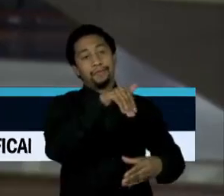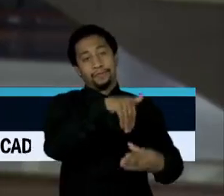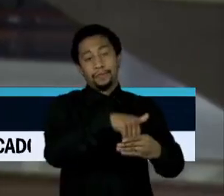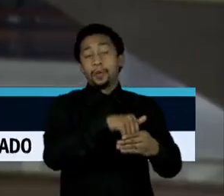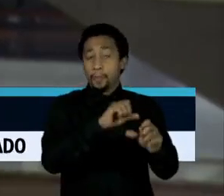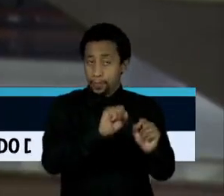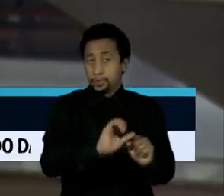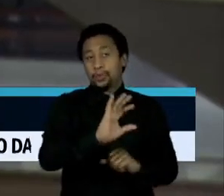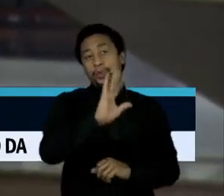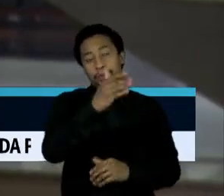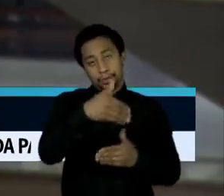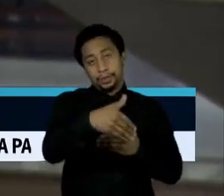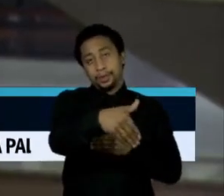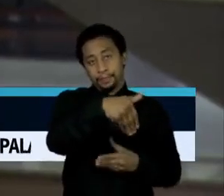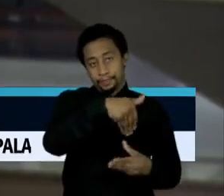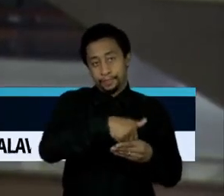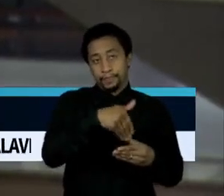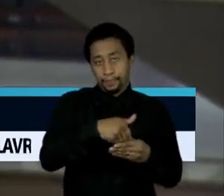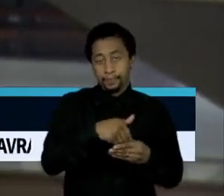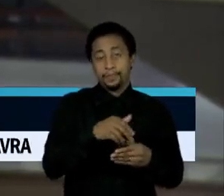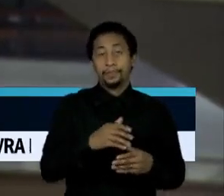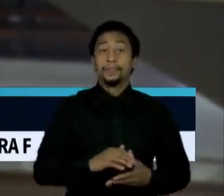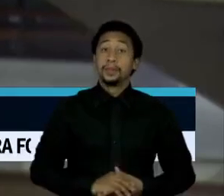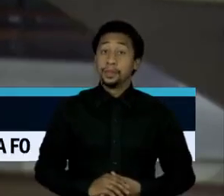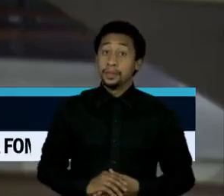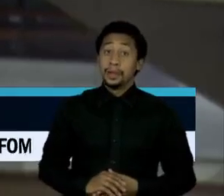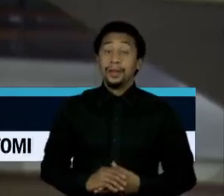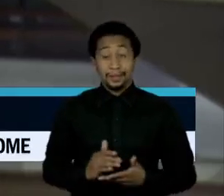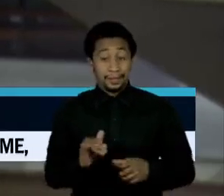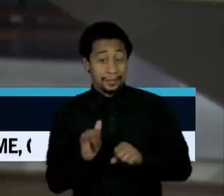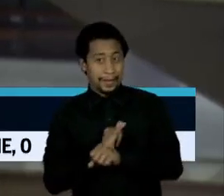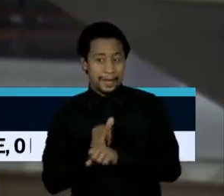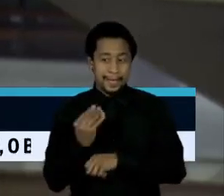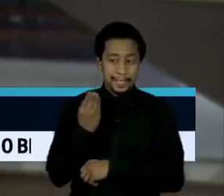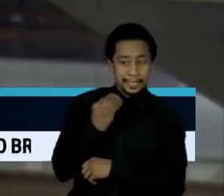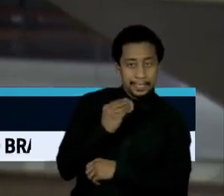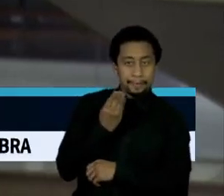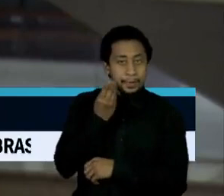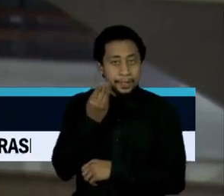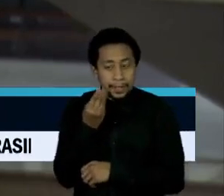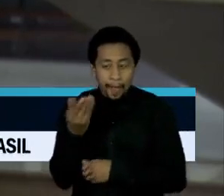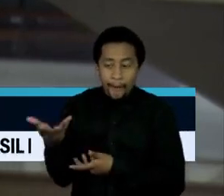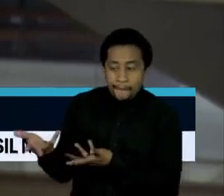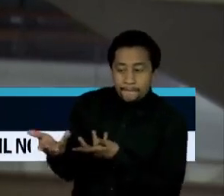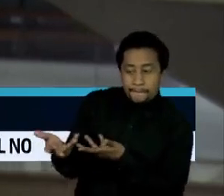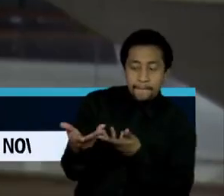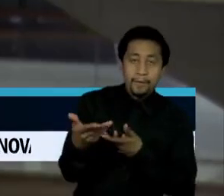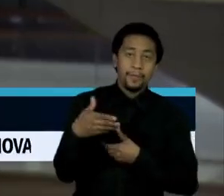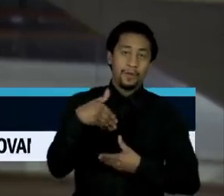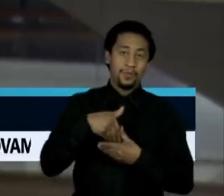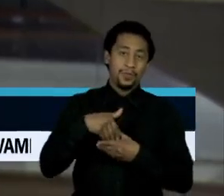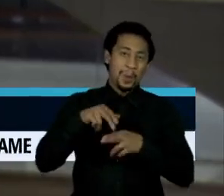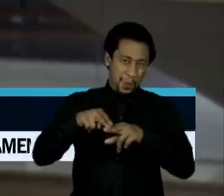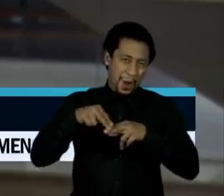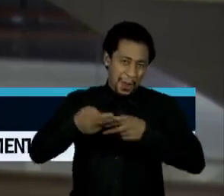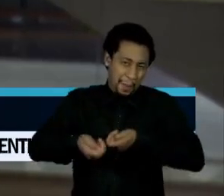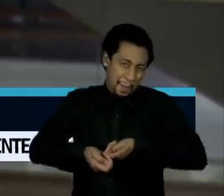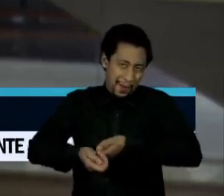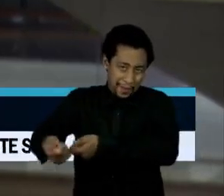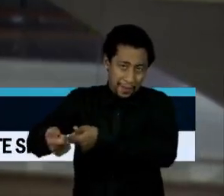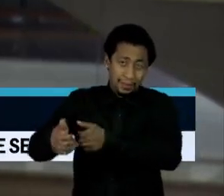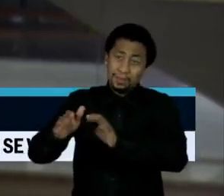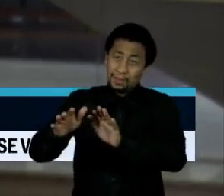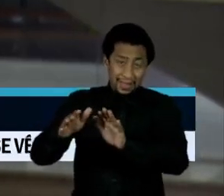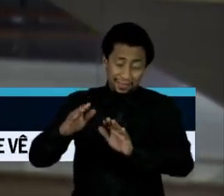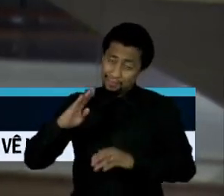a estratégia de tentar conquistar a simpatia do eleitor pelo bolso é antiga Mas além de não garantir o